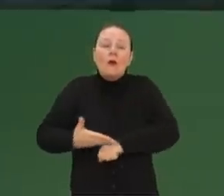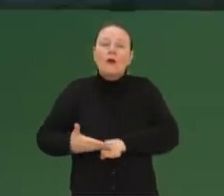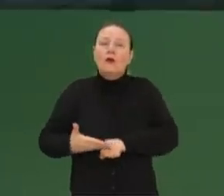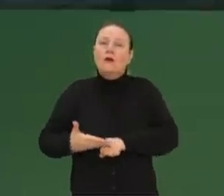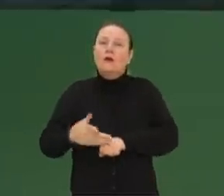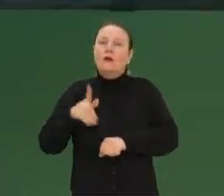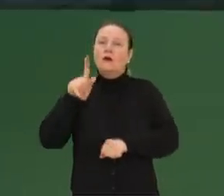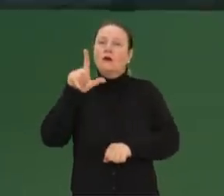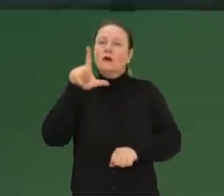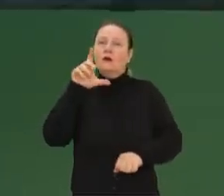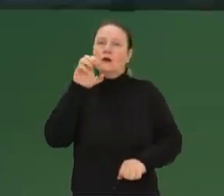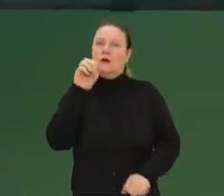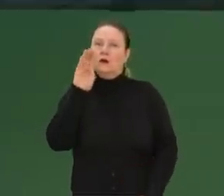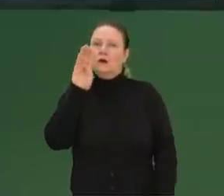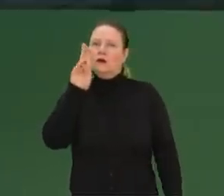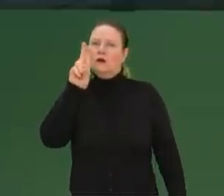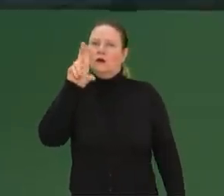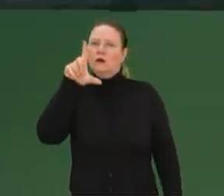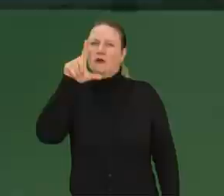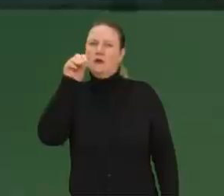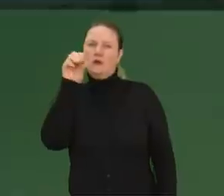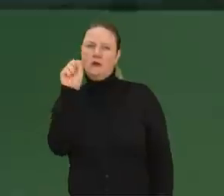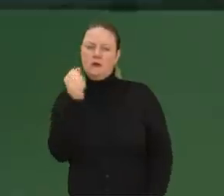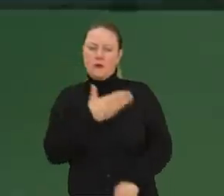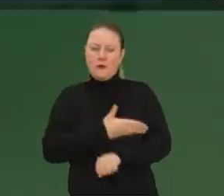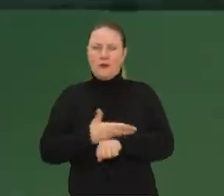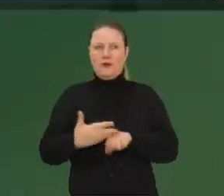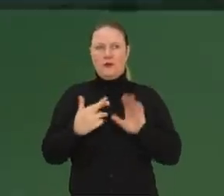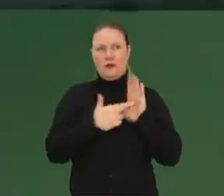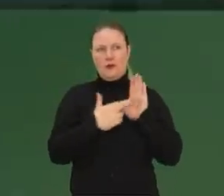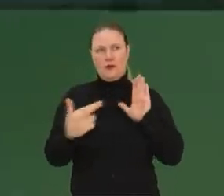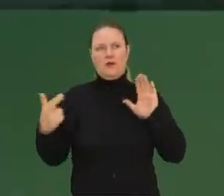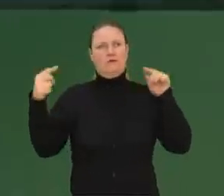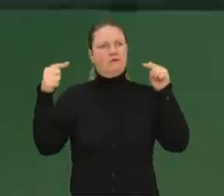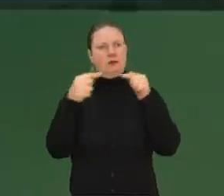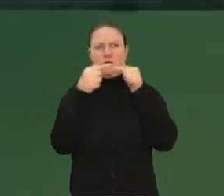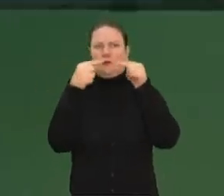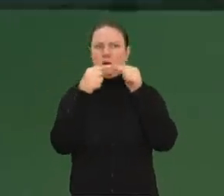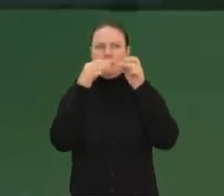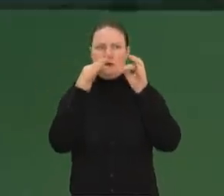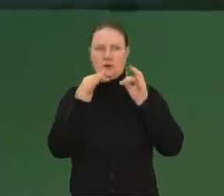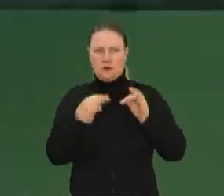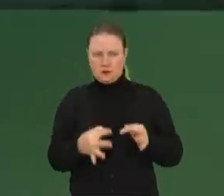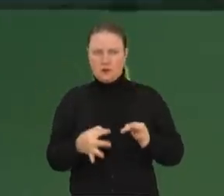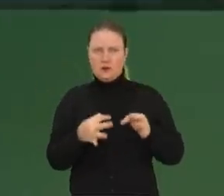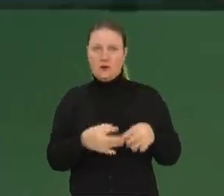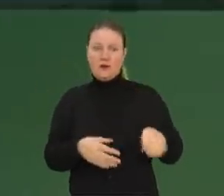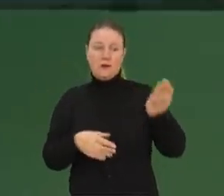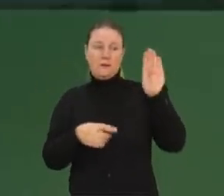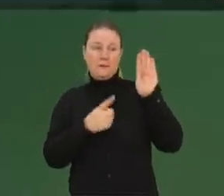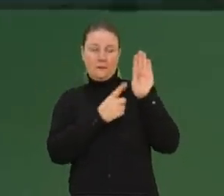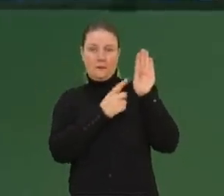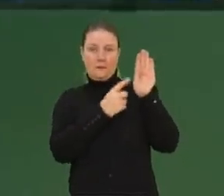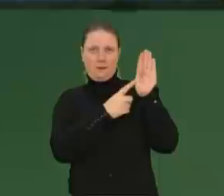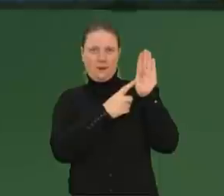como leucócitos, tá? Então, a resposta correta aqui para nós seria a alternativa B,